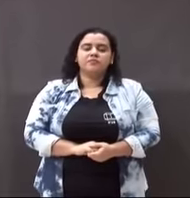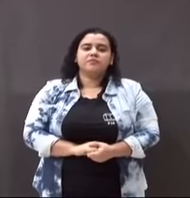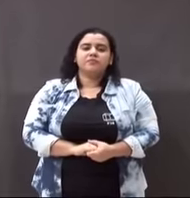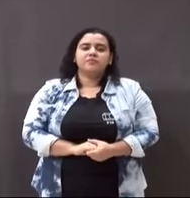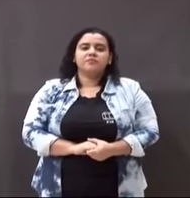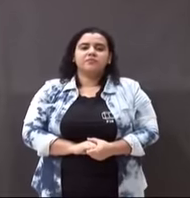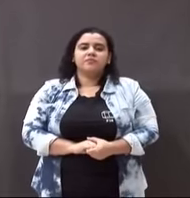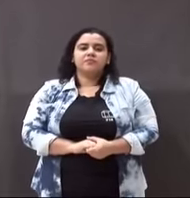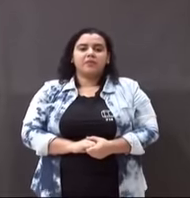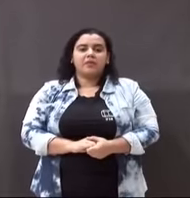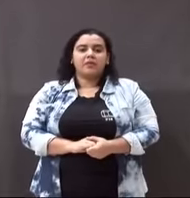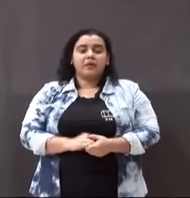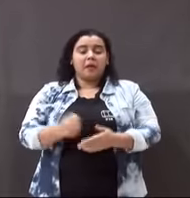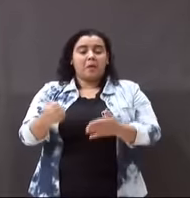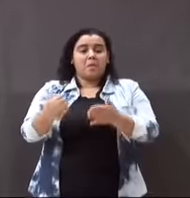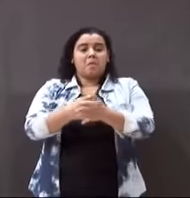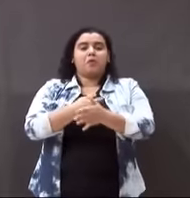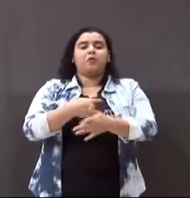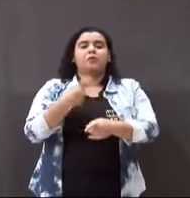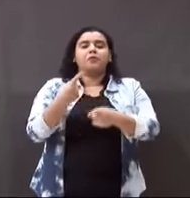Pergunta por quê?